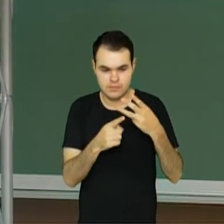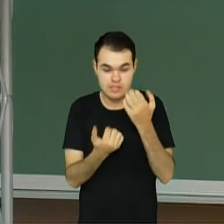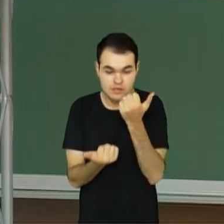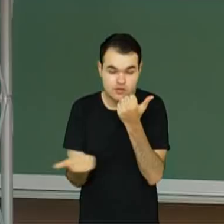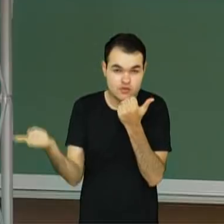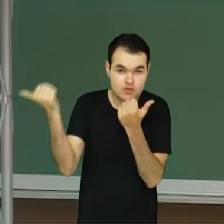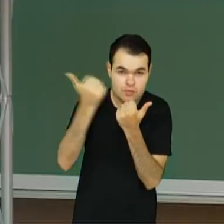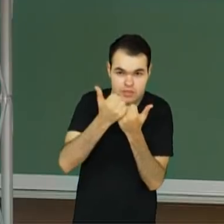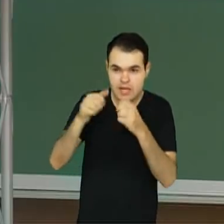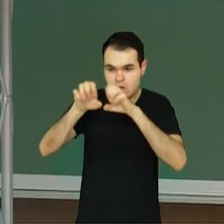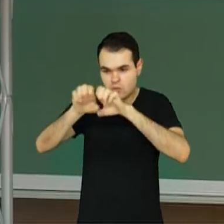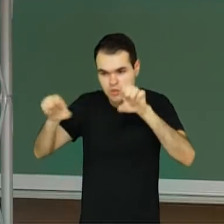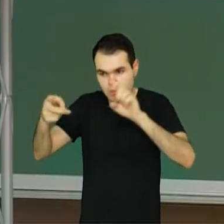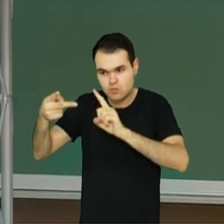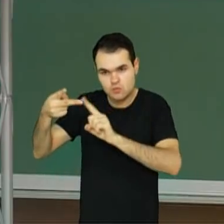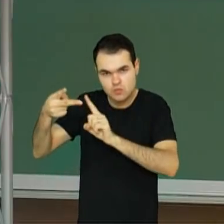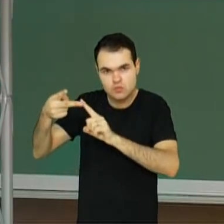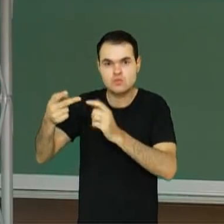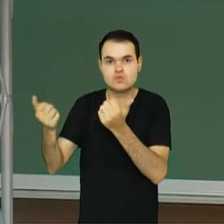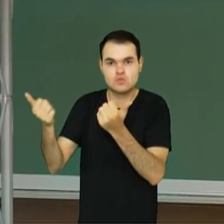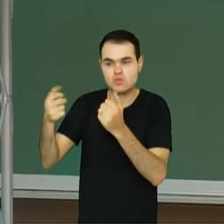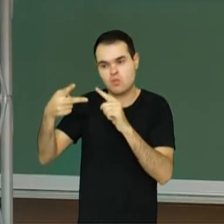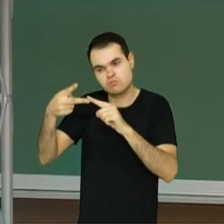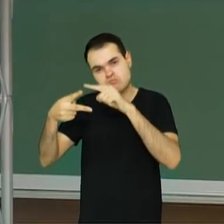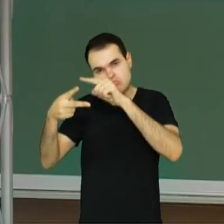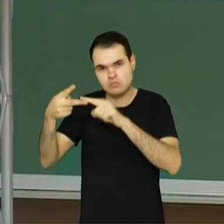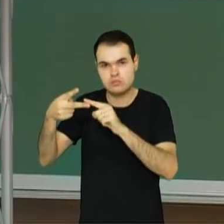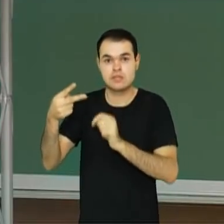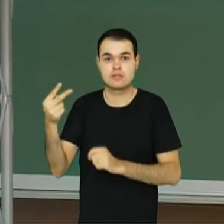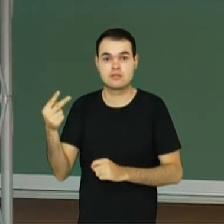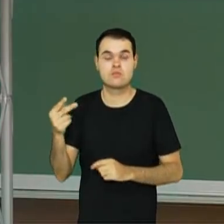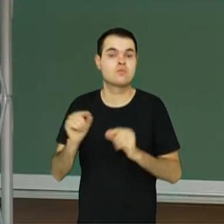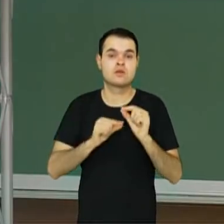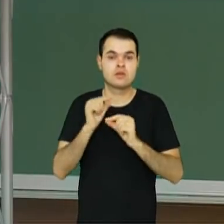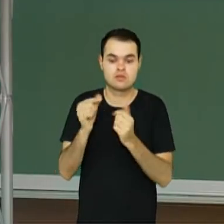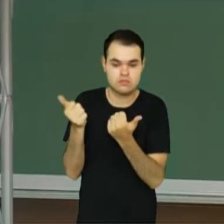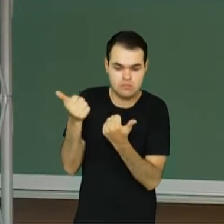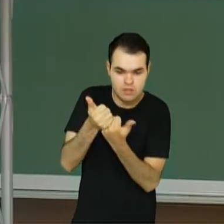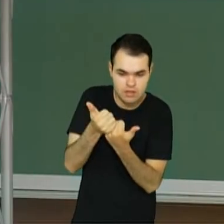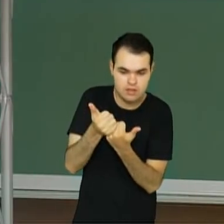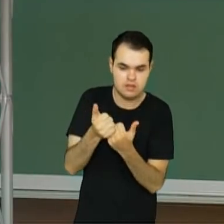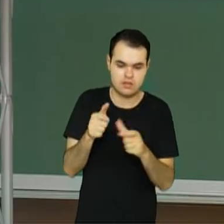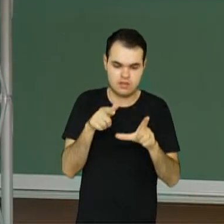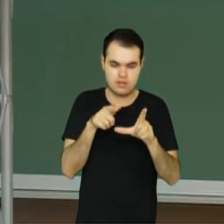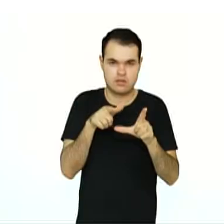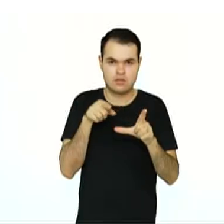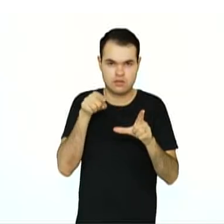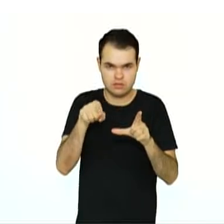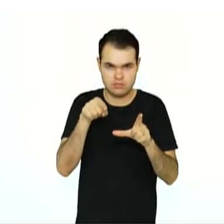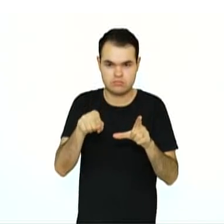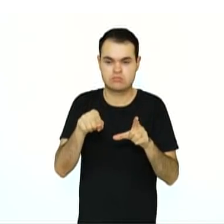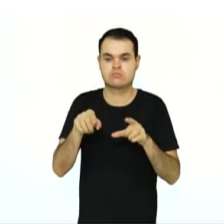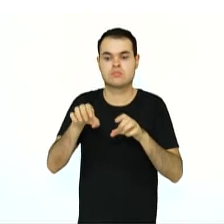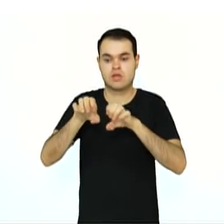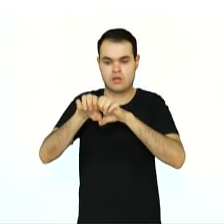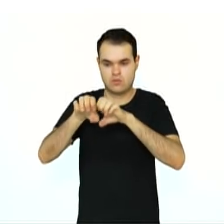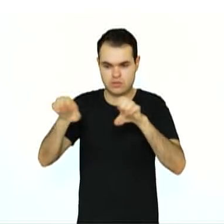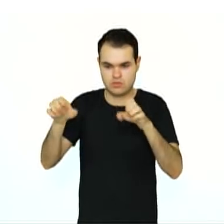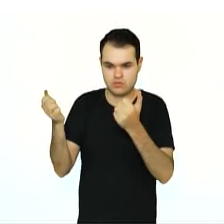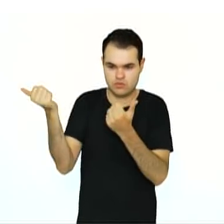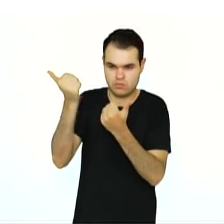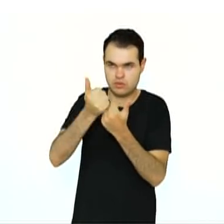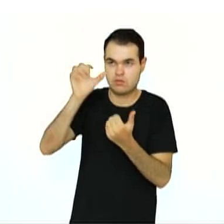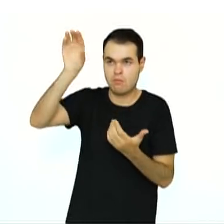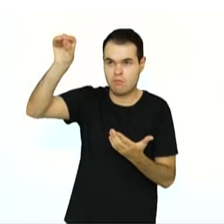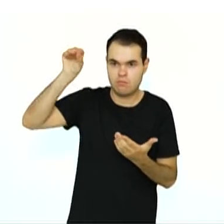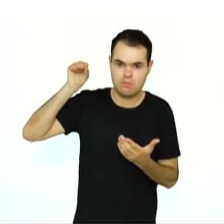outra equação e determinar a outra incógnita. Quem que é o substituí-la? Substituir a equação de substituição no